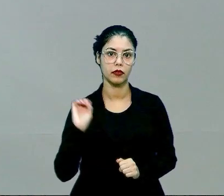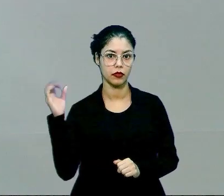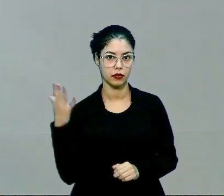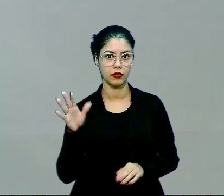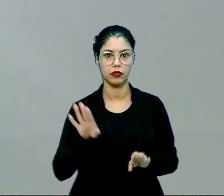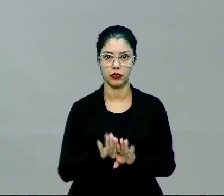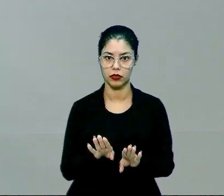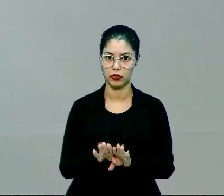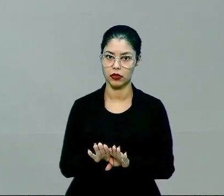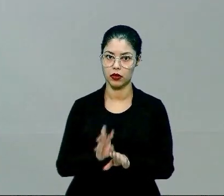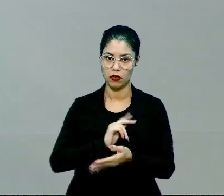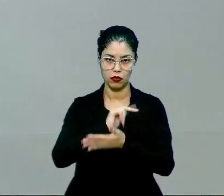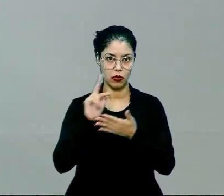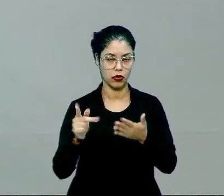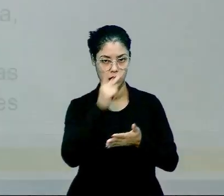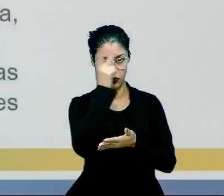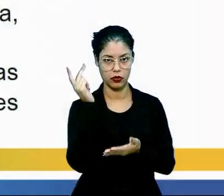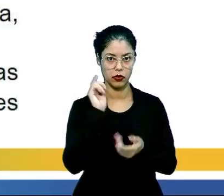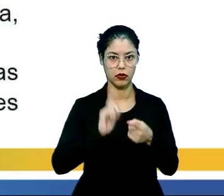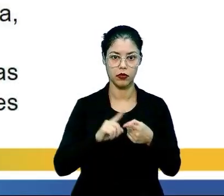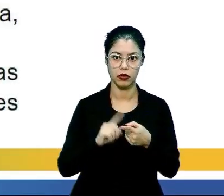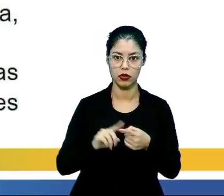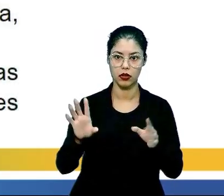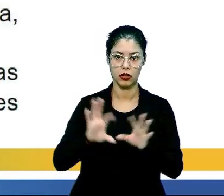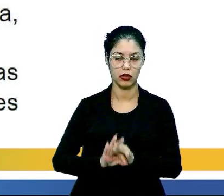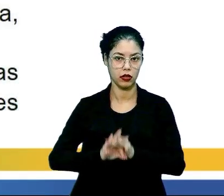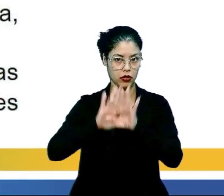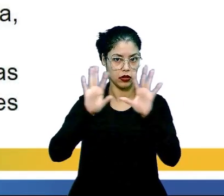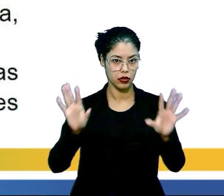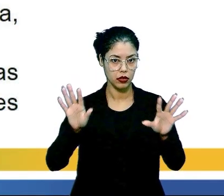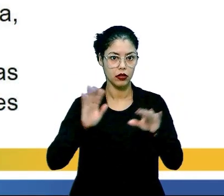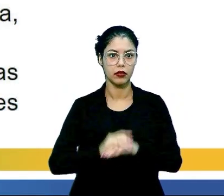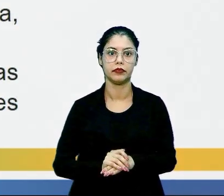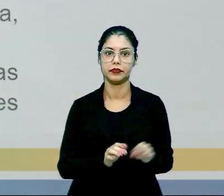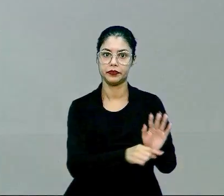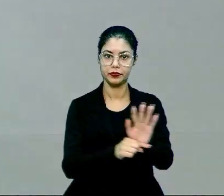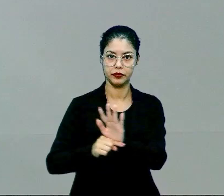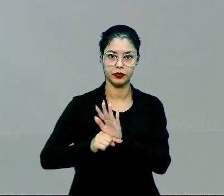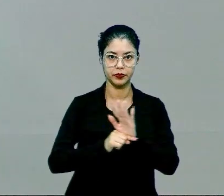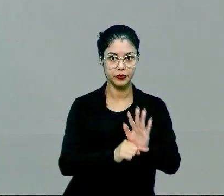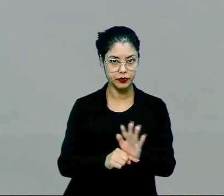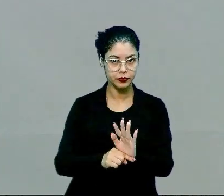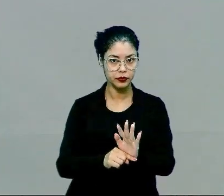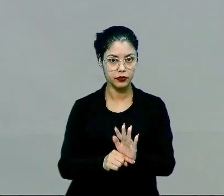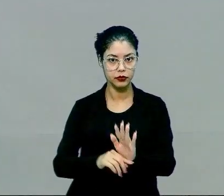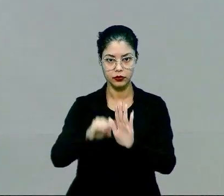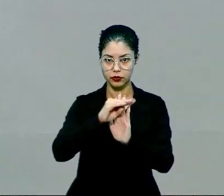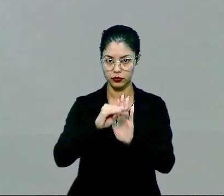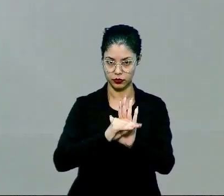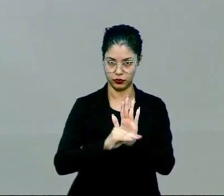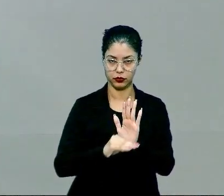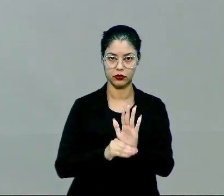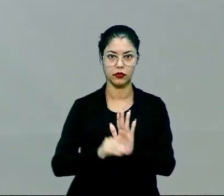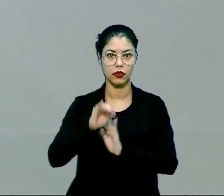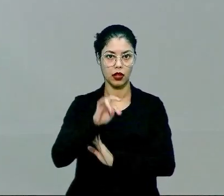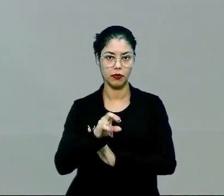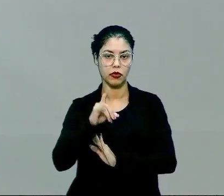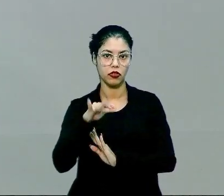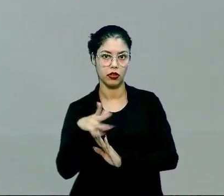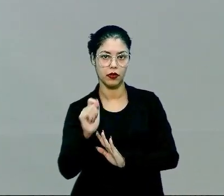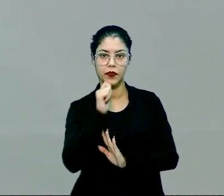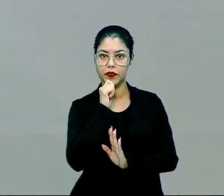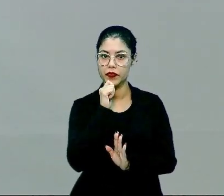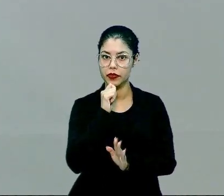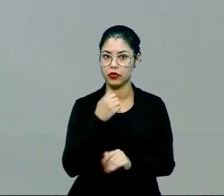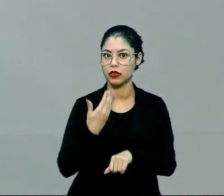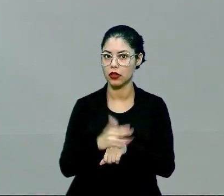executada por diversas pessoas, porque é só atividade livre. Apresenta uma postura regular. A aptidão física, ela